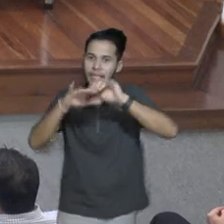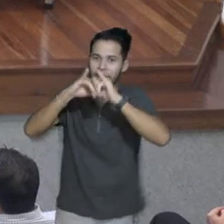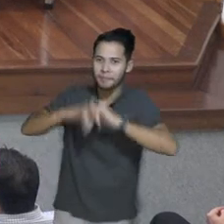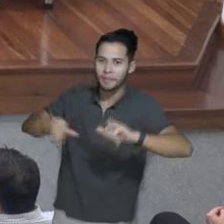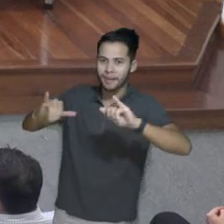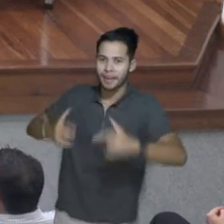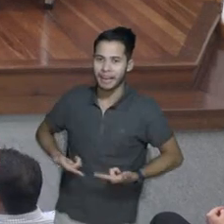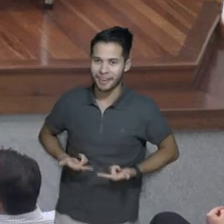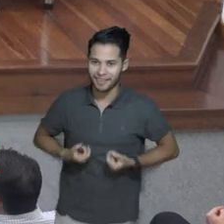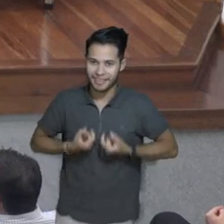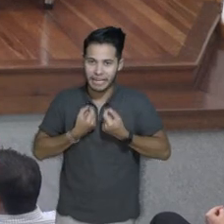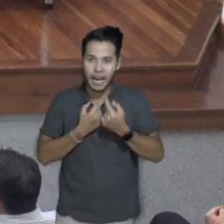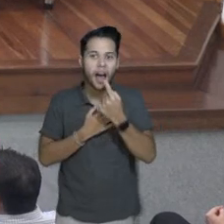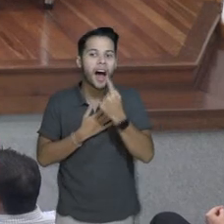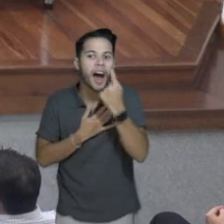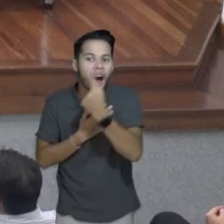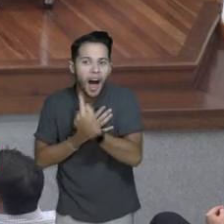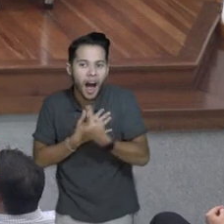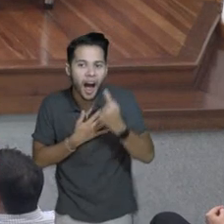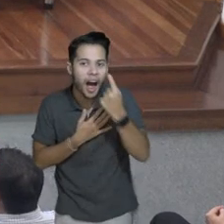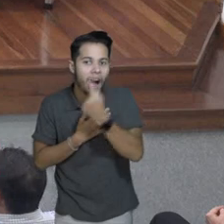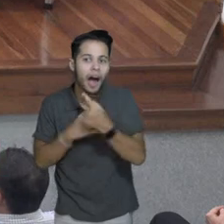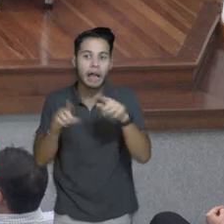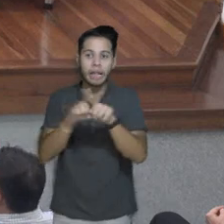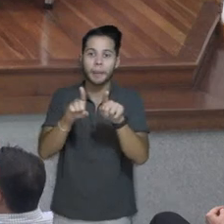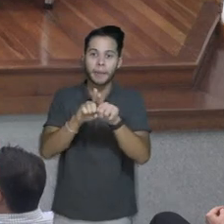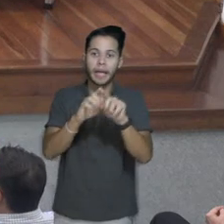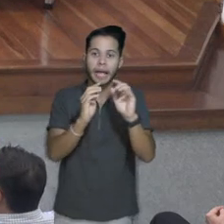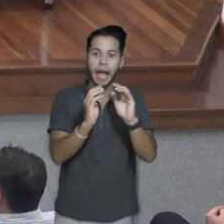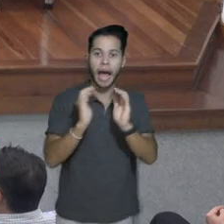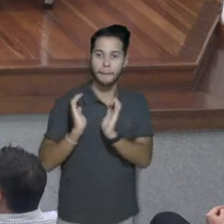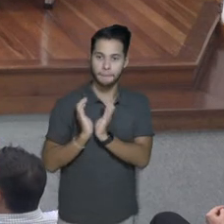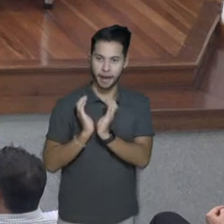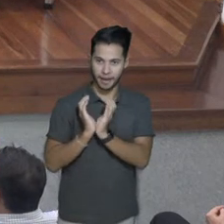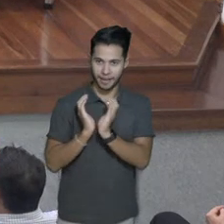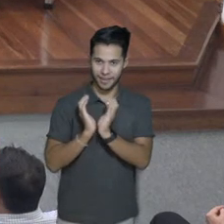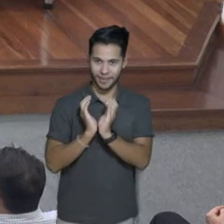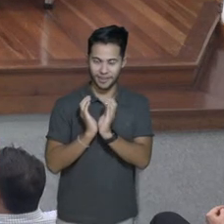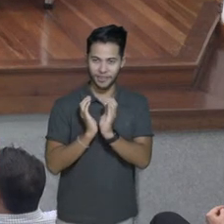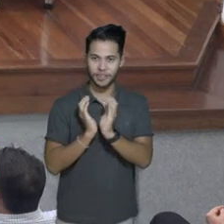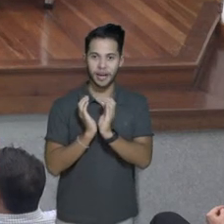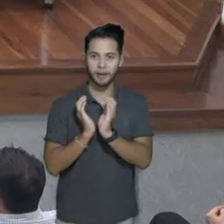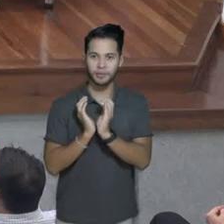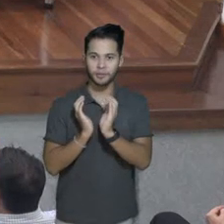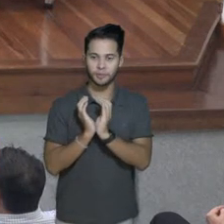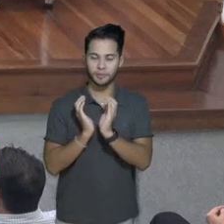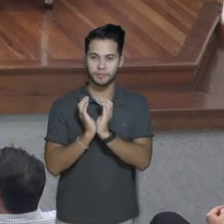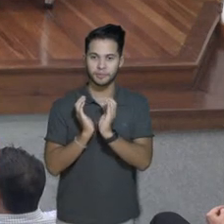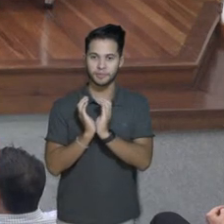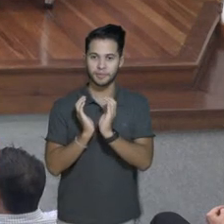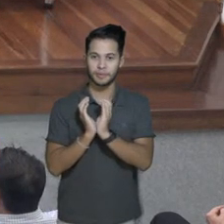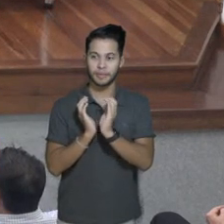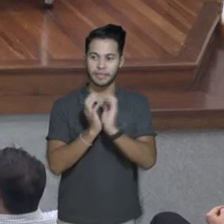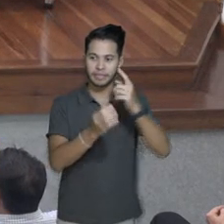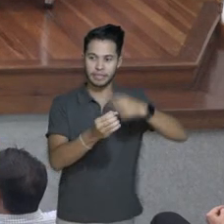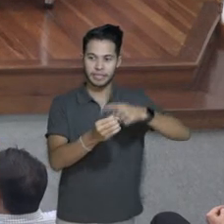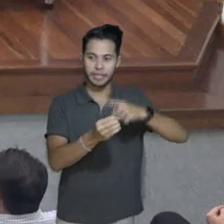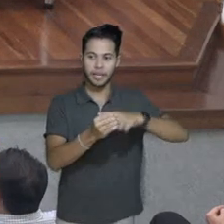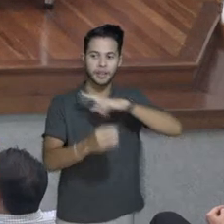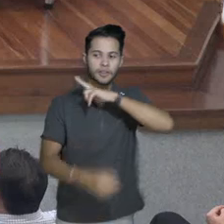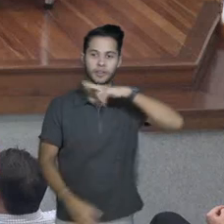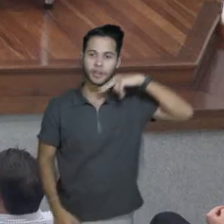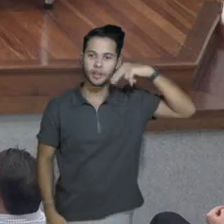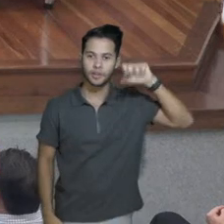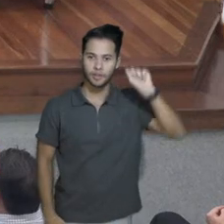campanha para aai de Jaraguá acho que agora a pode ser um pouco mais rápido são Só Marcas né